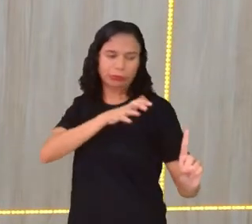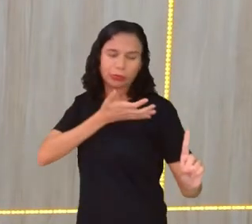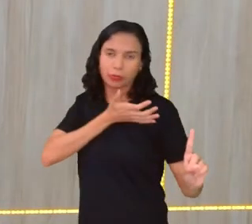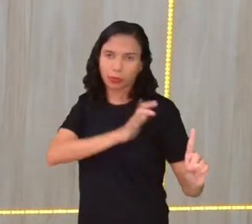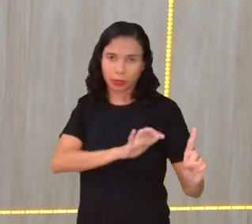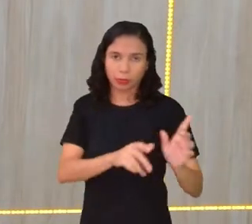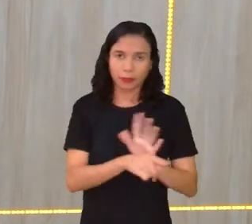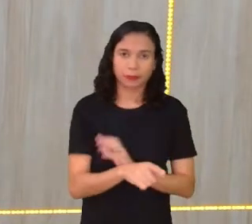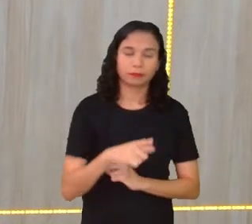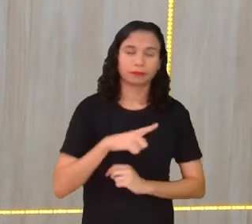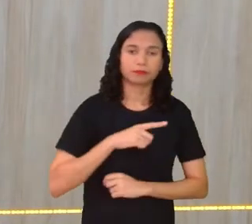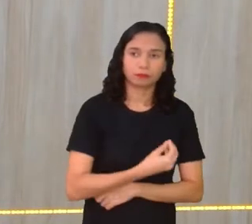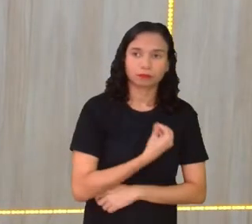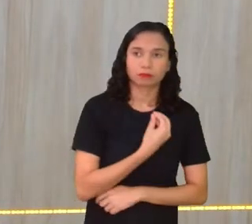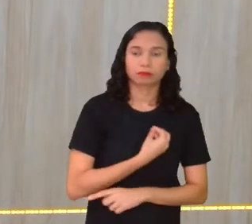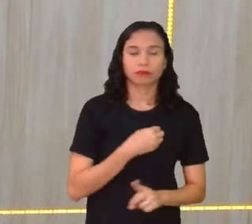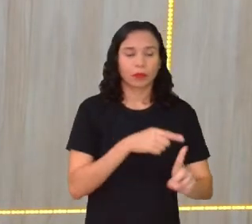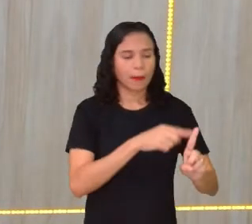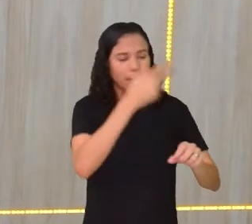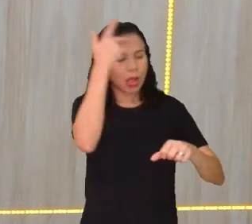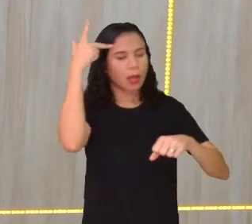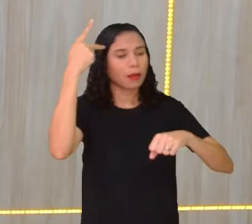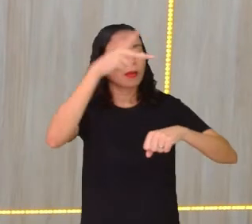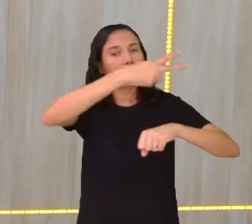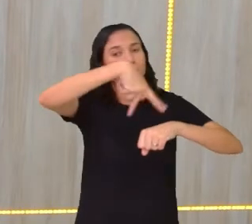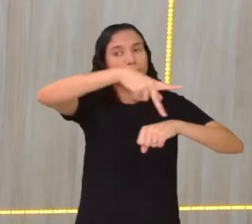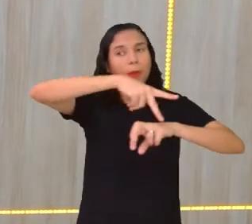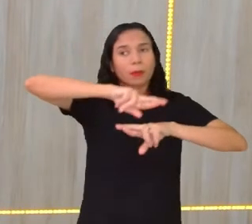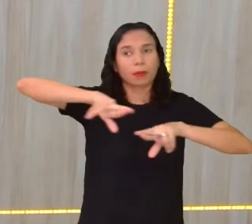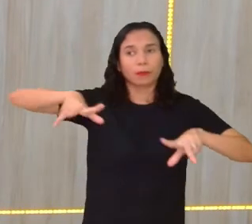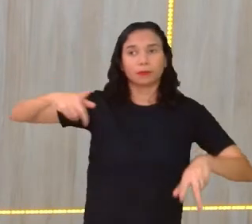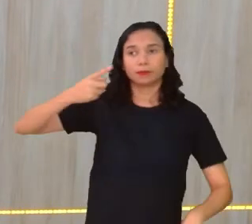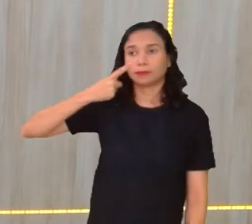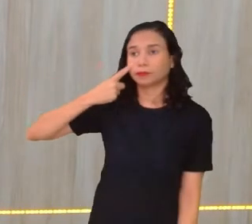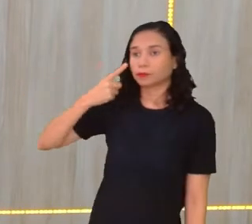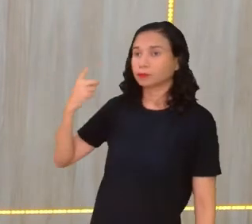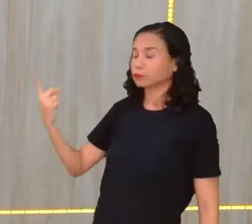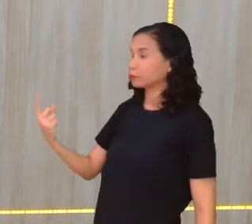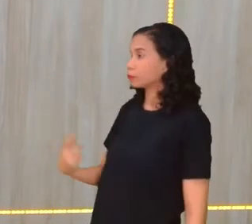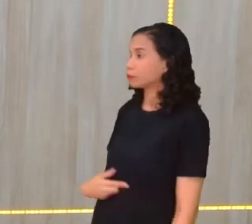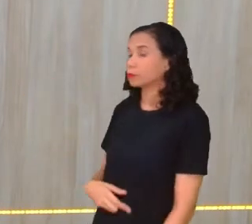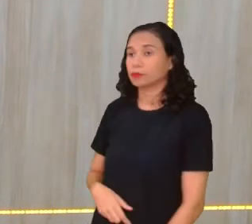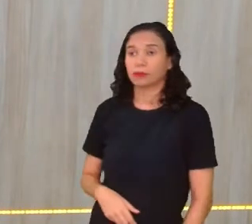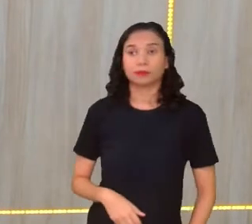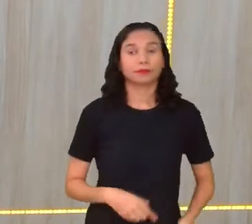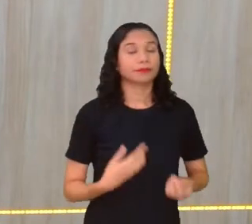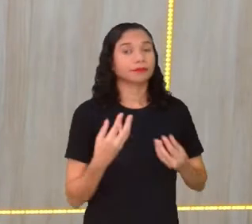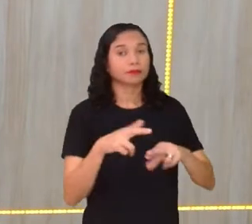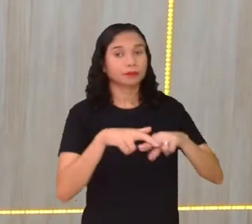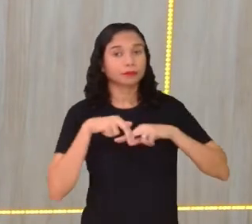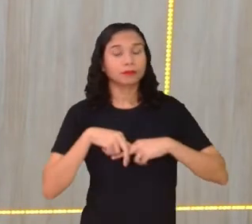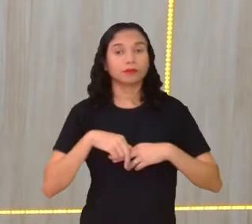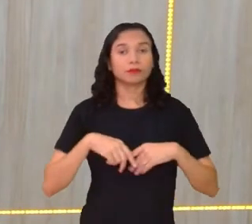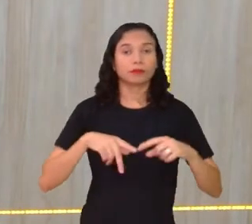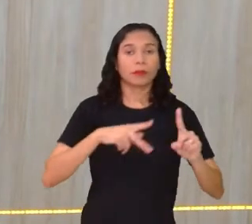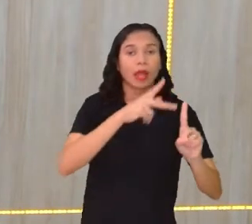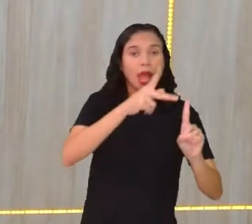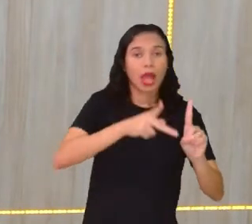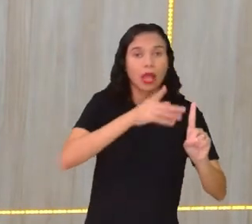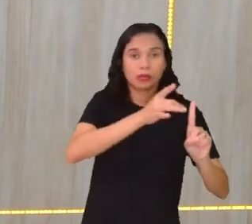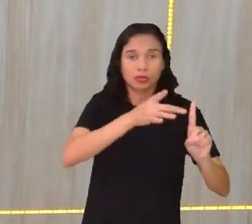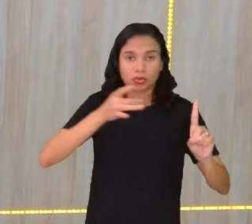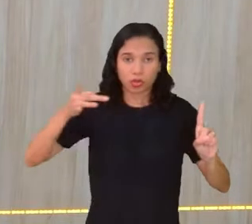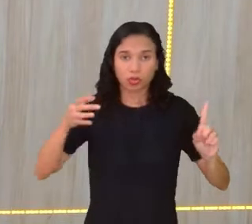né? O estrangeiro, né? Então, aí, ó, nesse sentido, a xenofobia ela